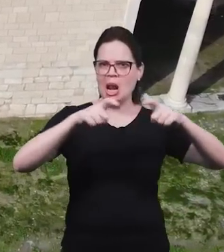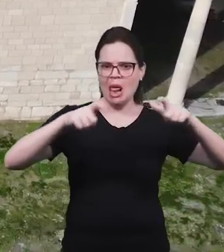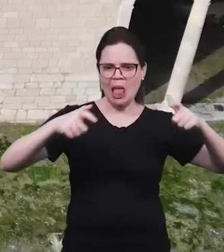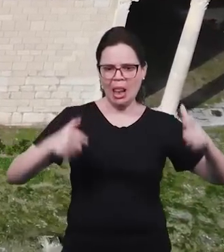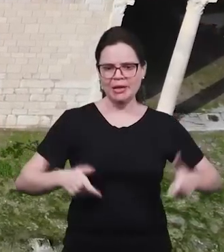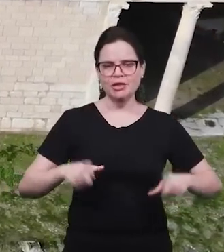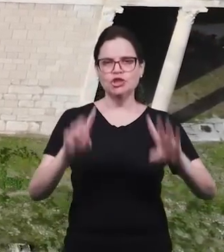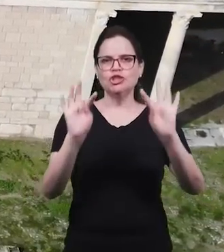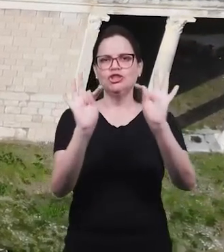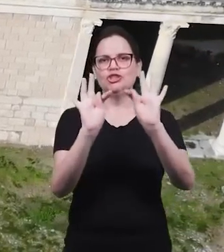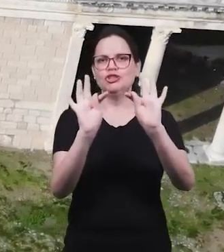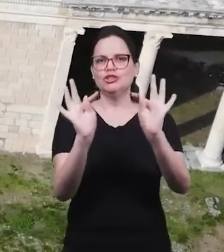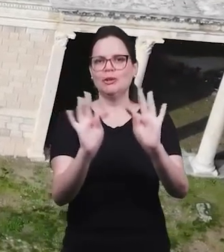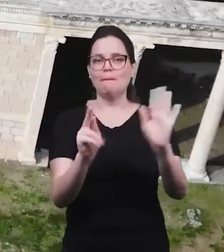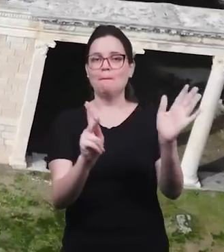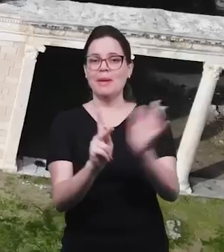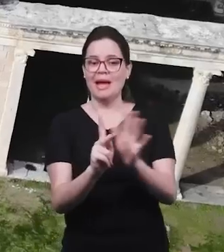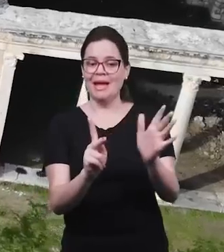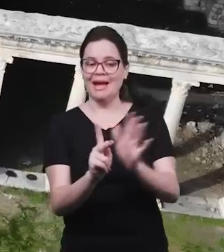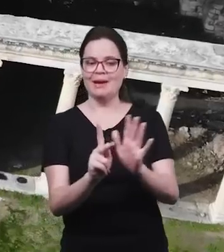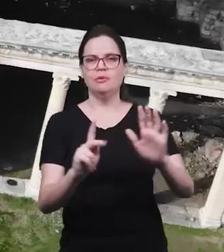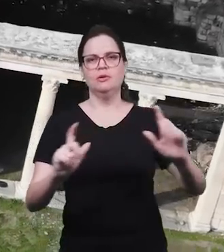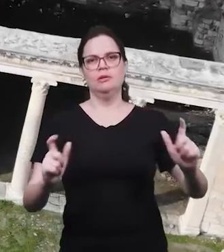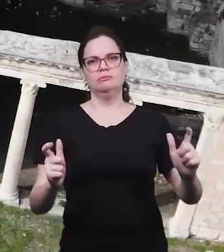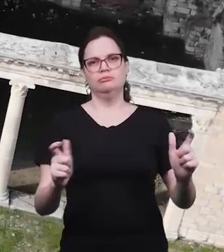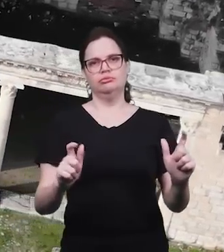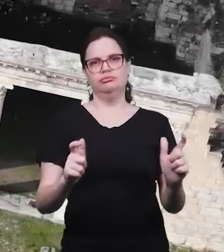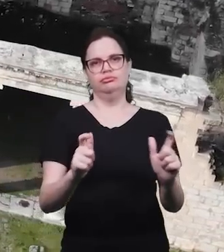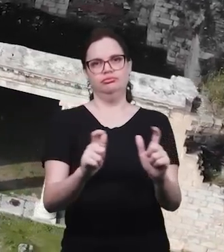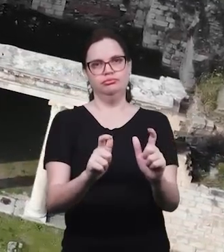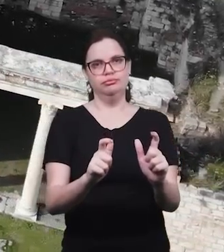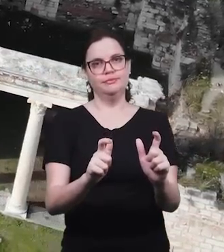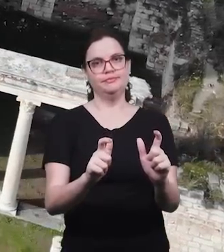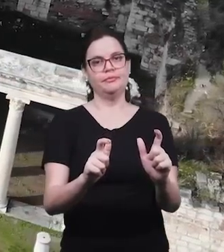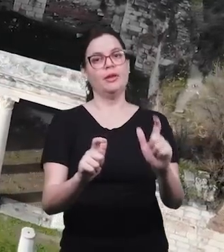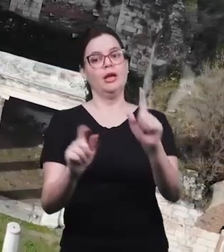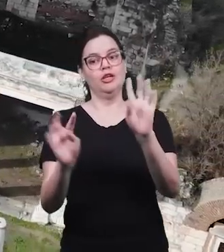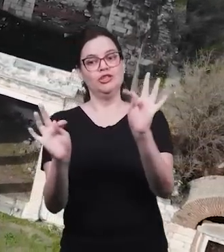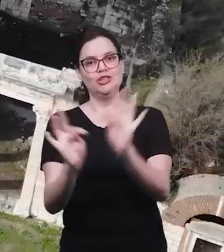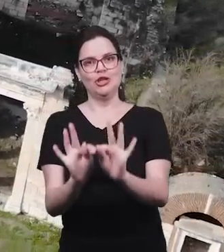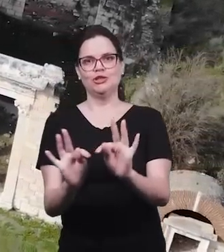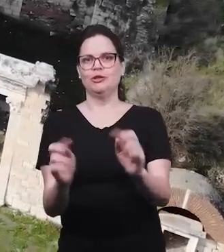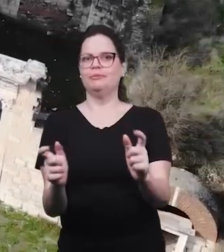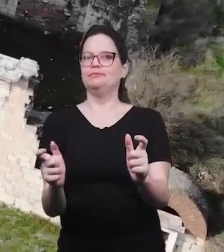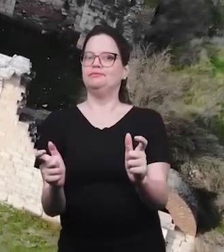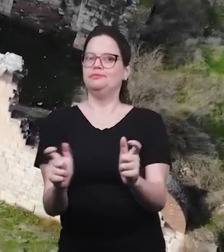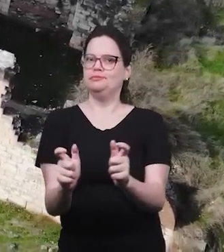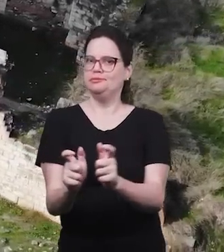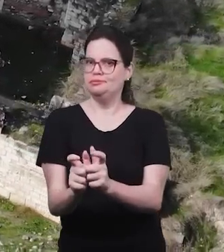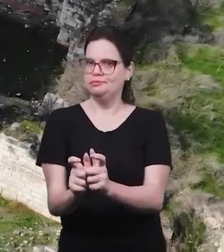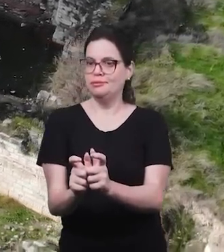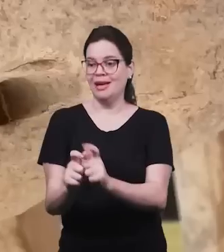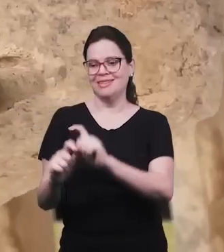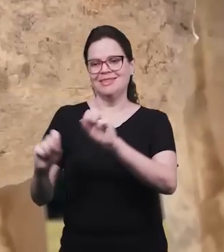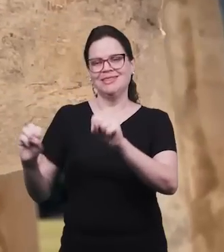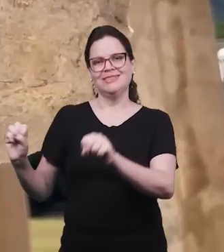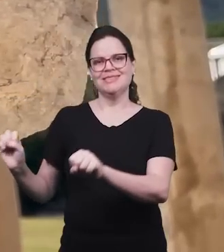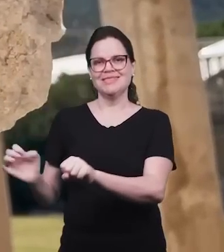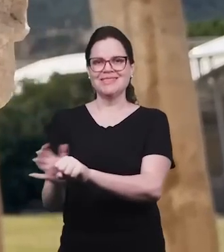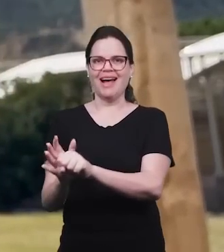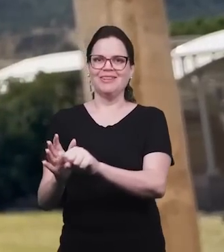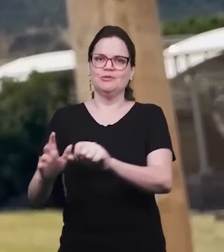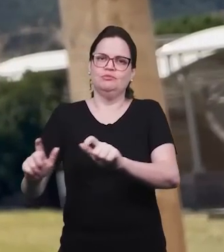própria religião, que se incumbe de destruir mesmo, religião para destruir aquilo que é do Espírito Santo. Porque